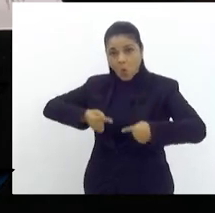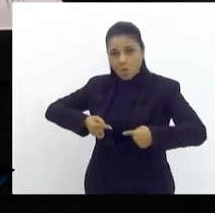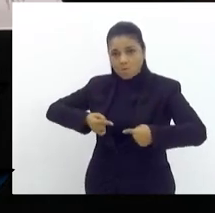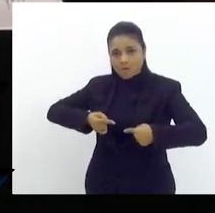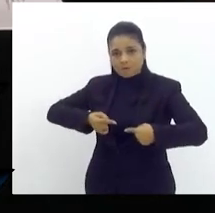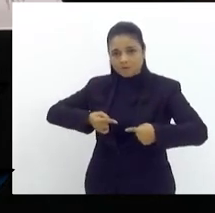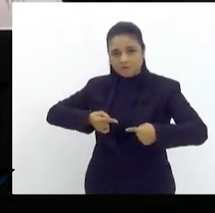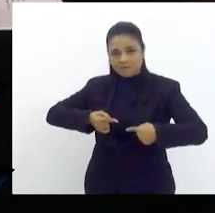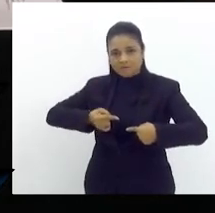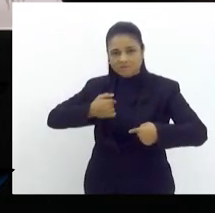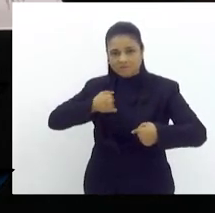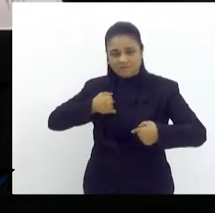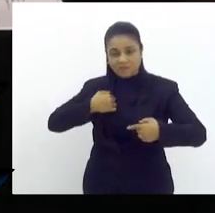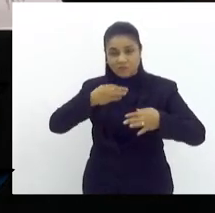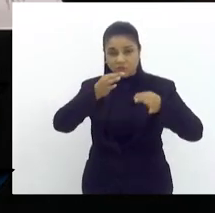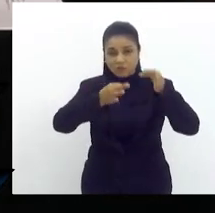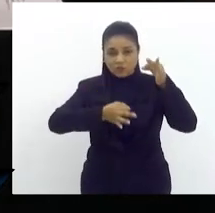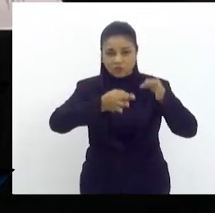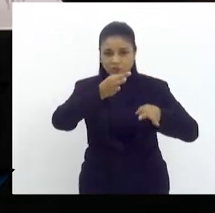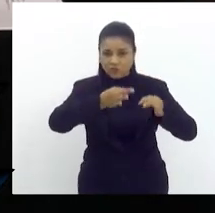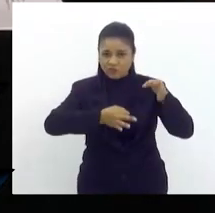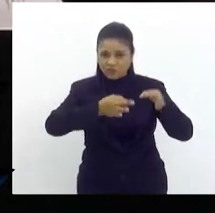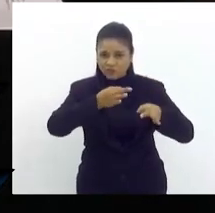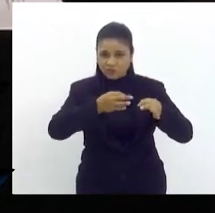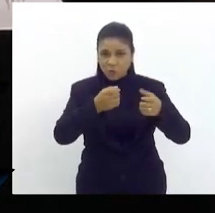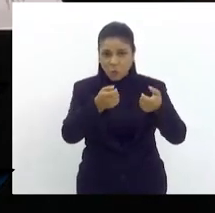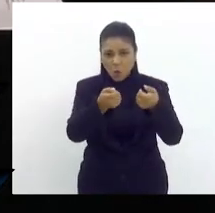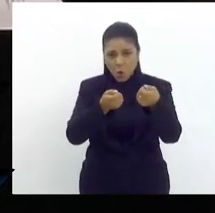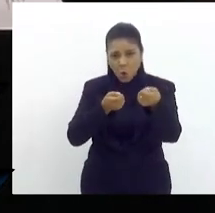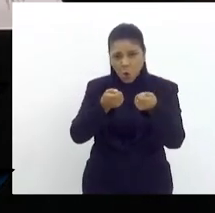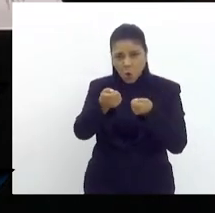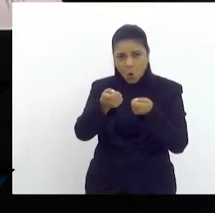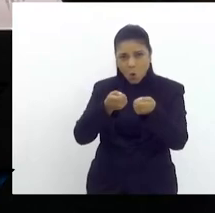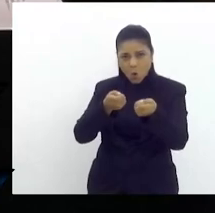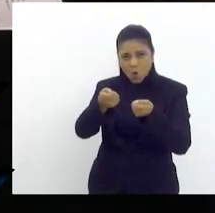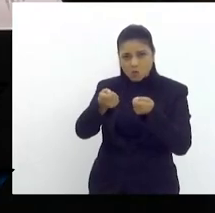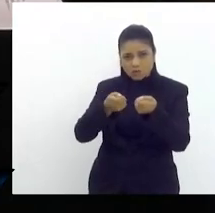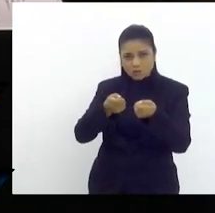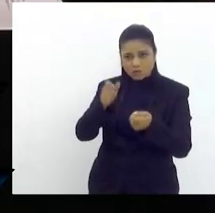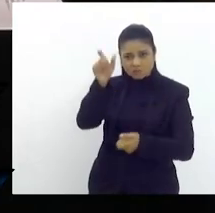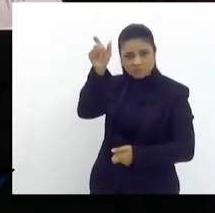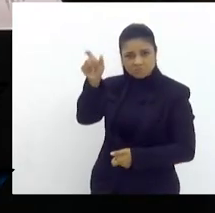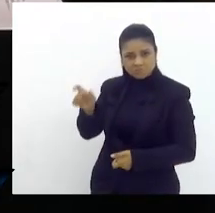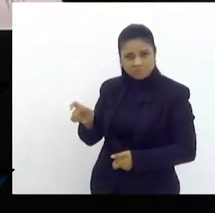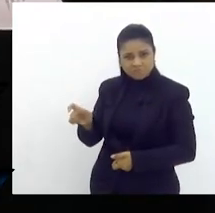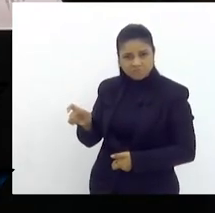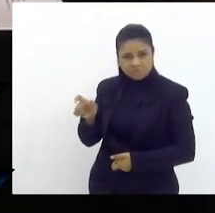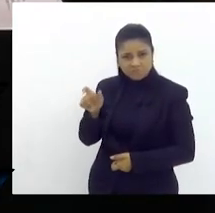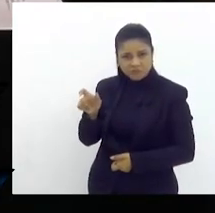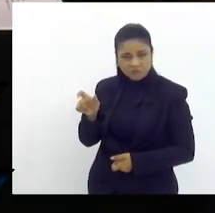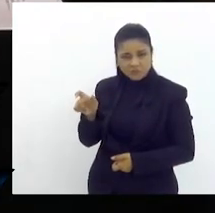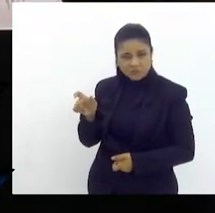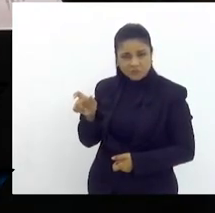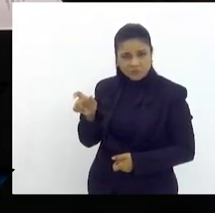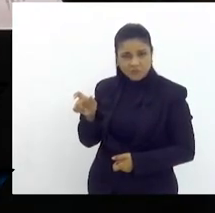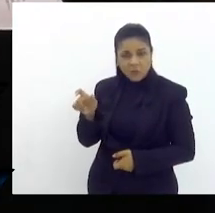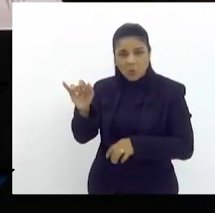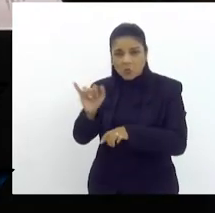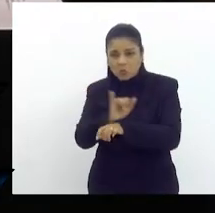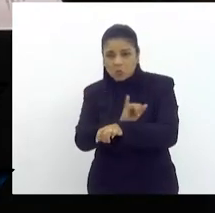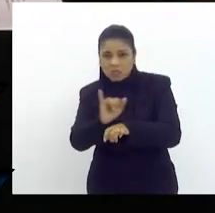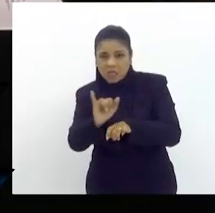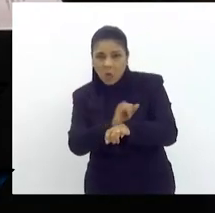fazer o controle da intenção pessoal politizada ou da Estratégia